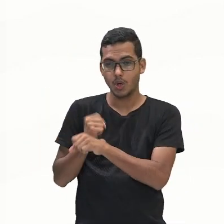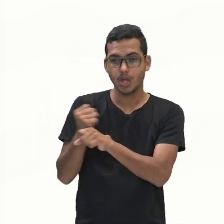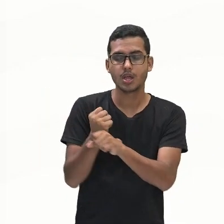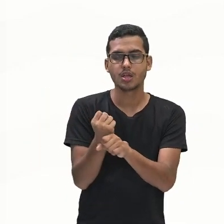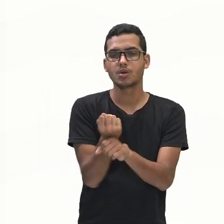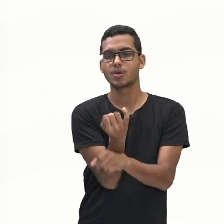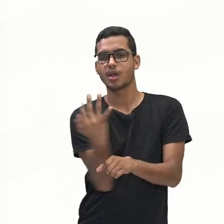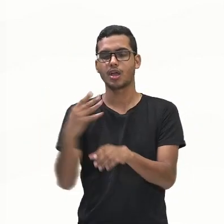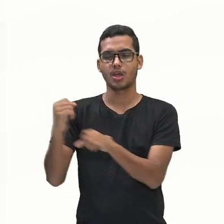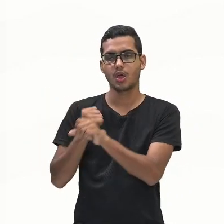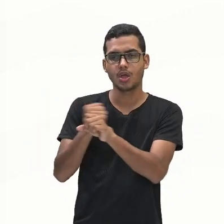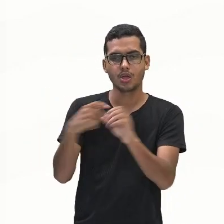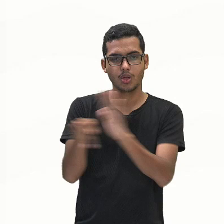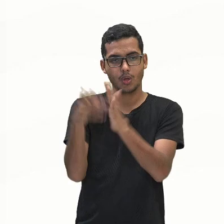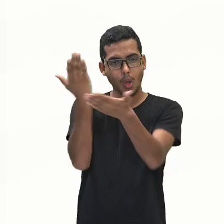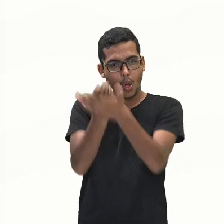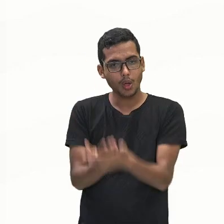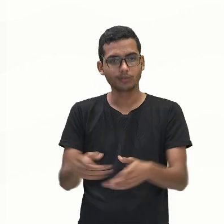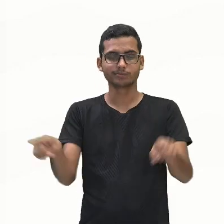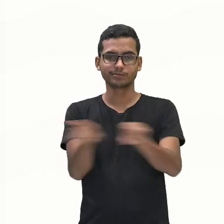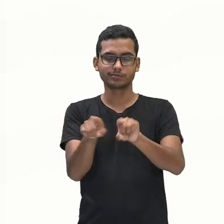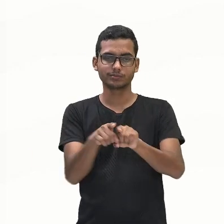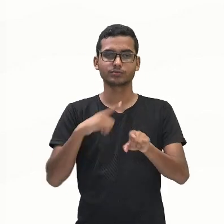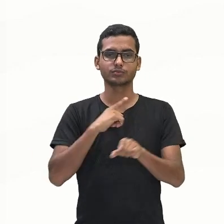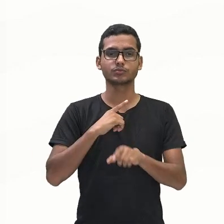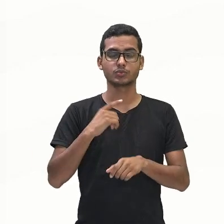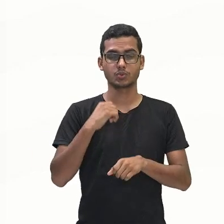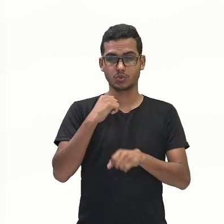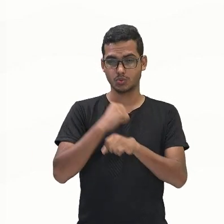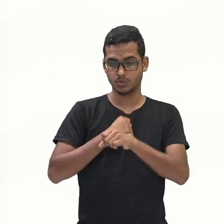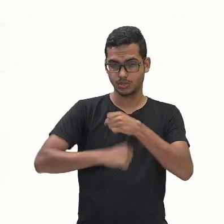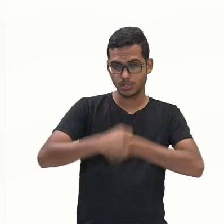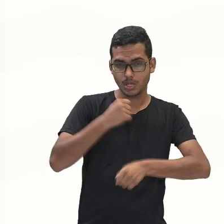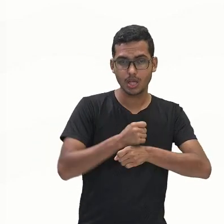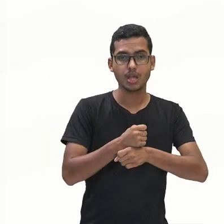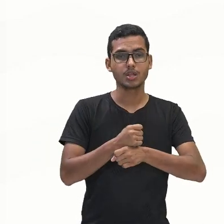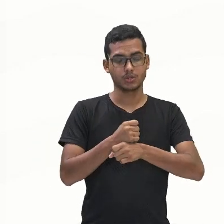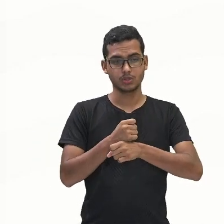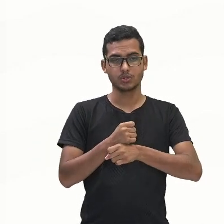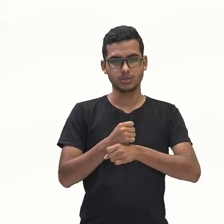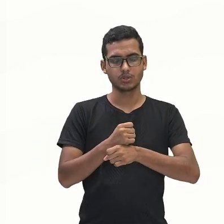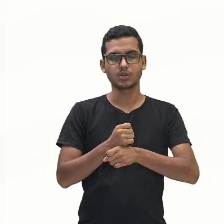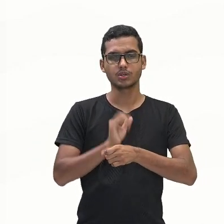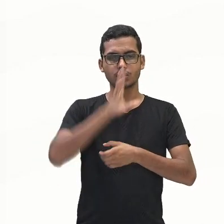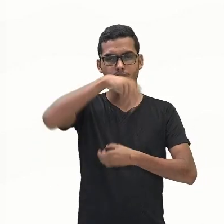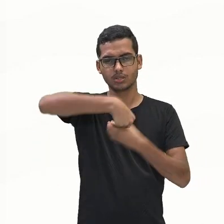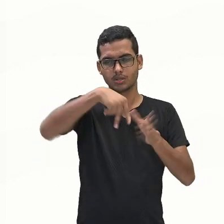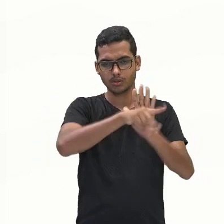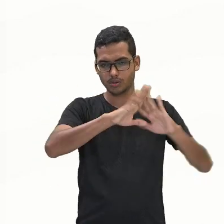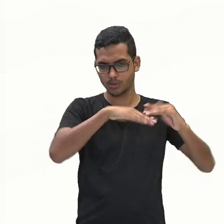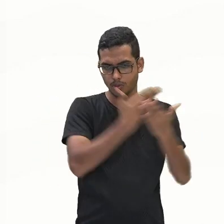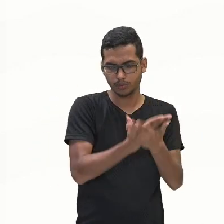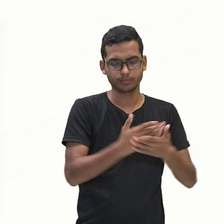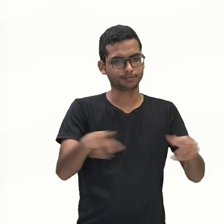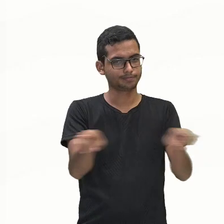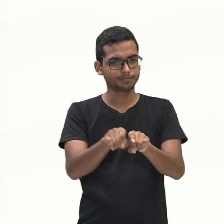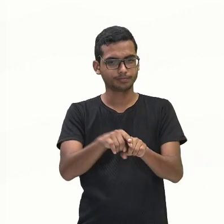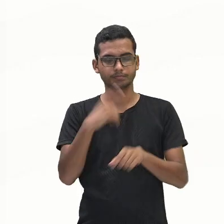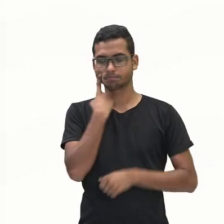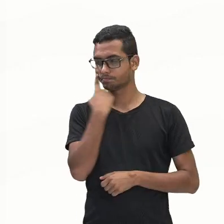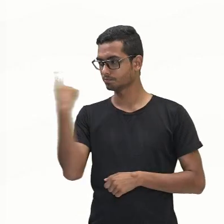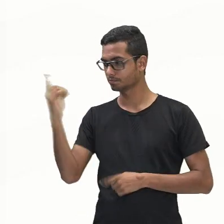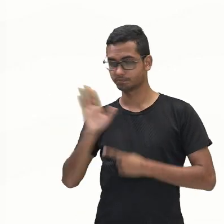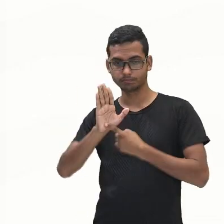os anos esperados aqui de escolaridade, né? Que, inclusive, a partir tanto do indicador